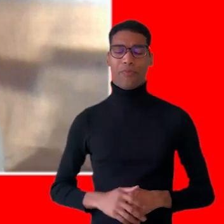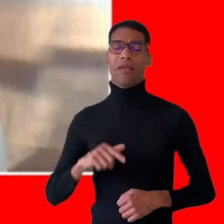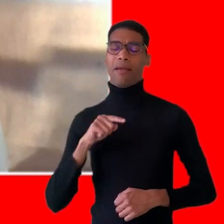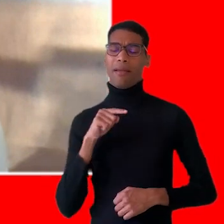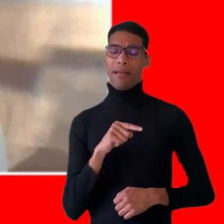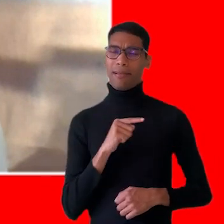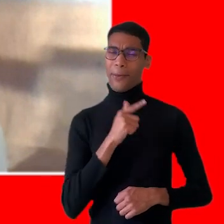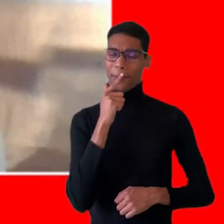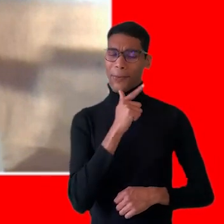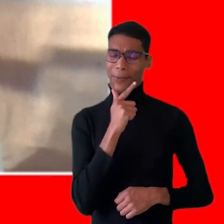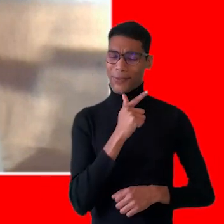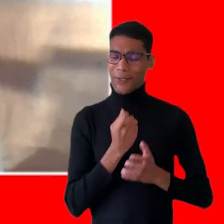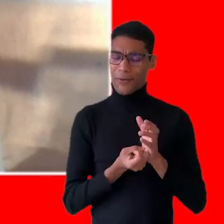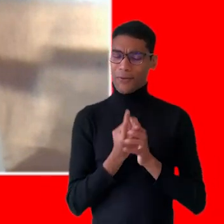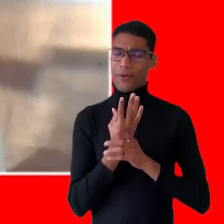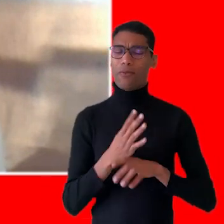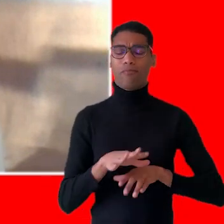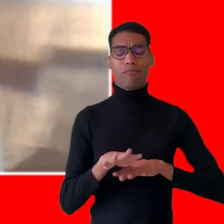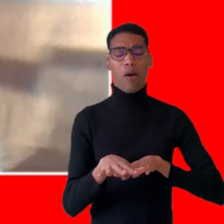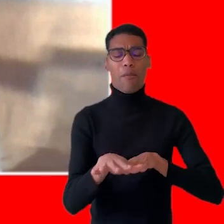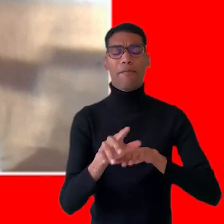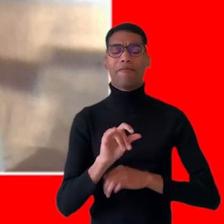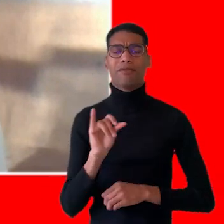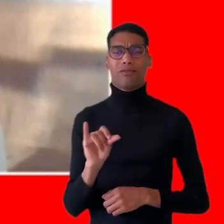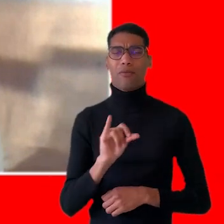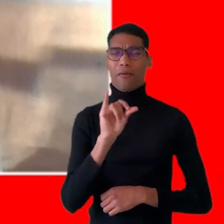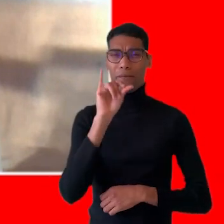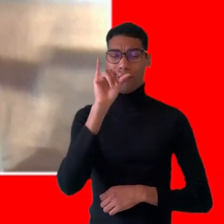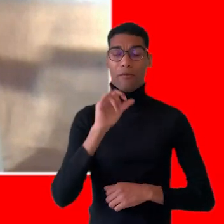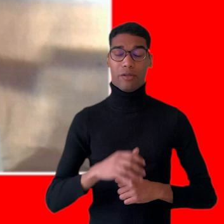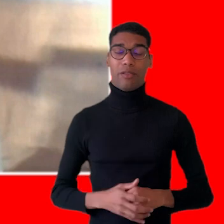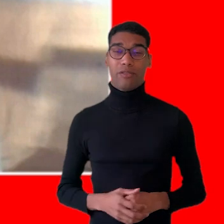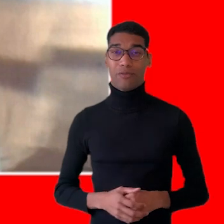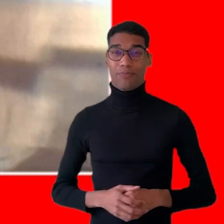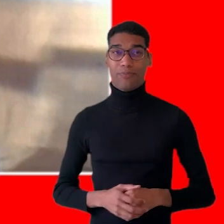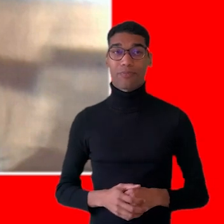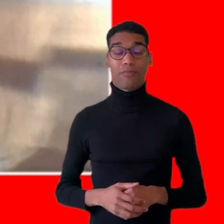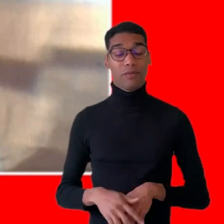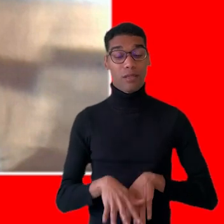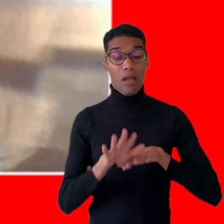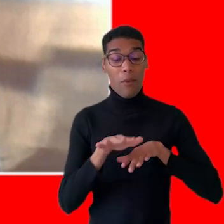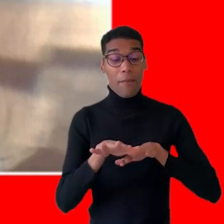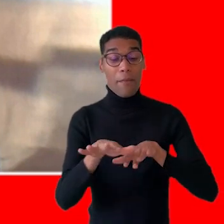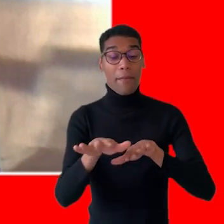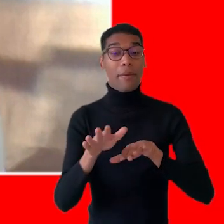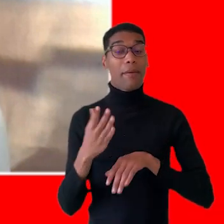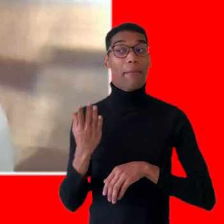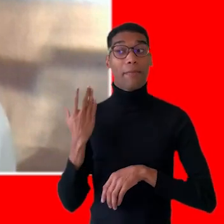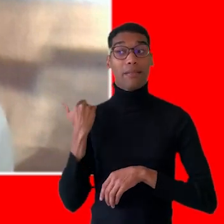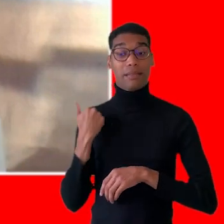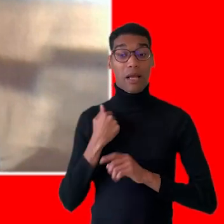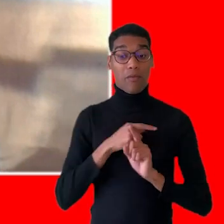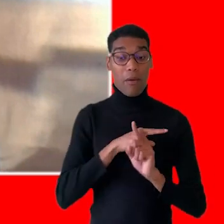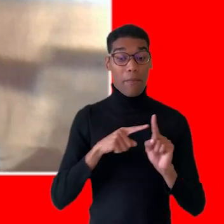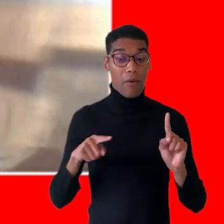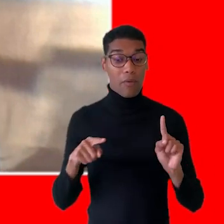também produziu uma marcha, uma mobilização muito importante, inclusive é uma marcha que foi proibida